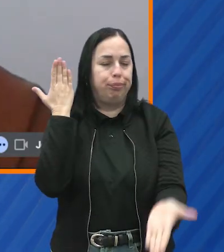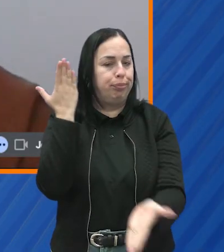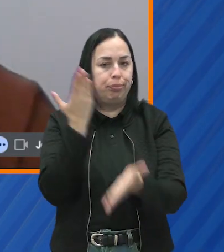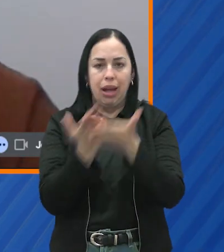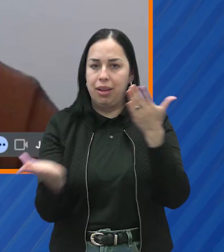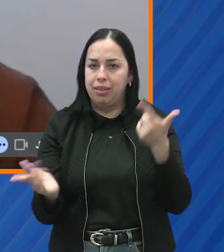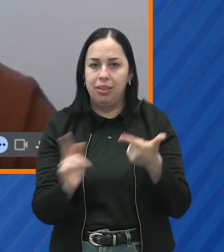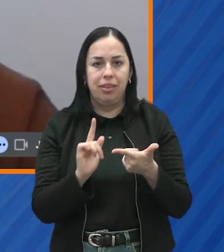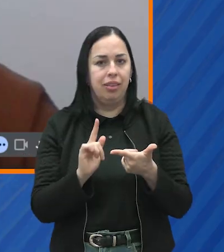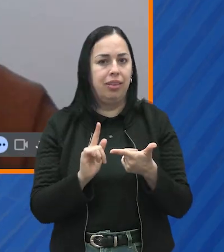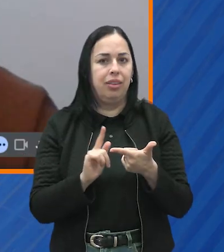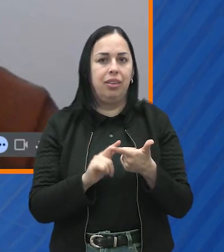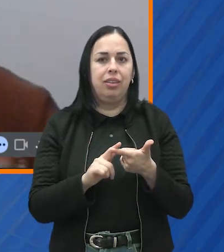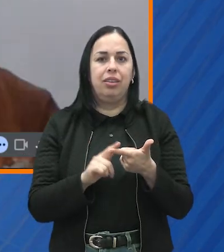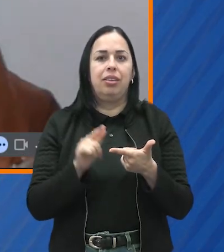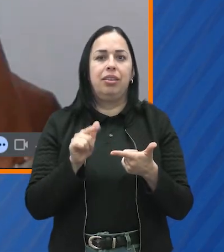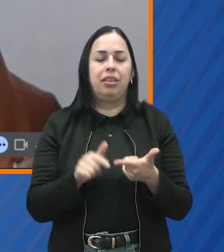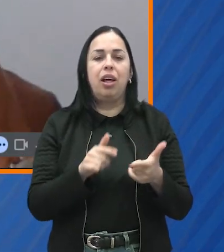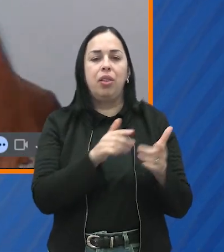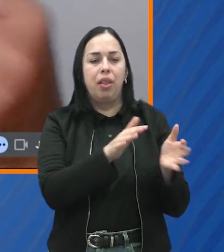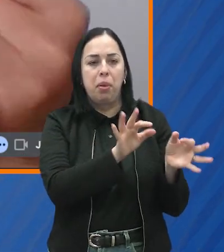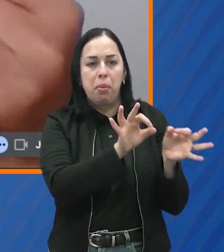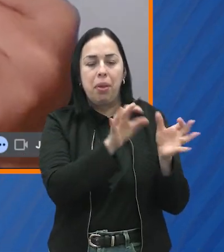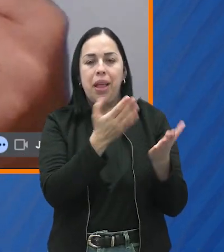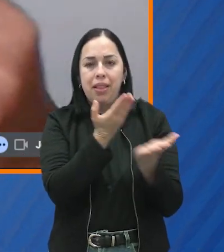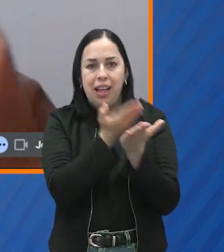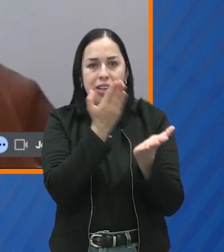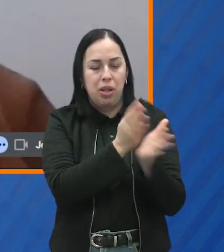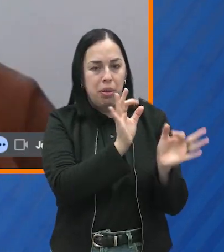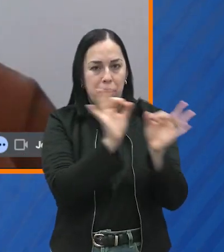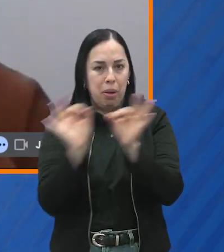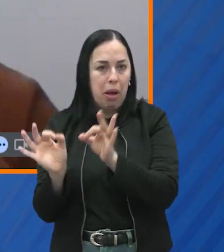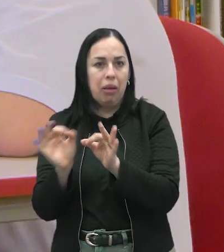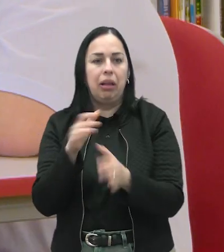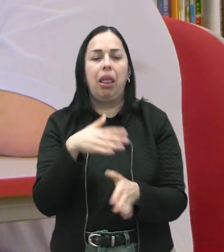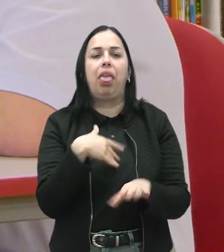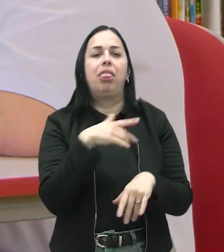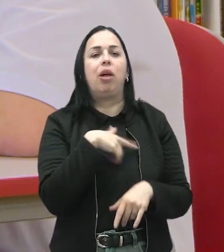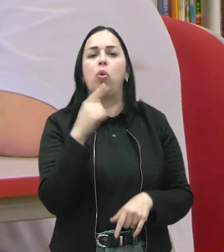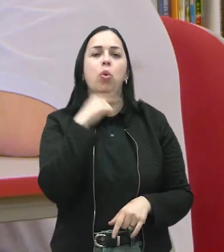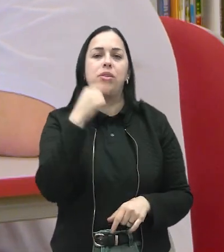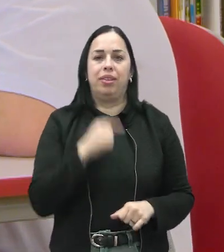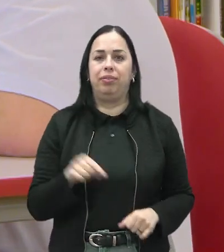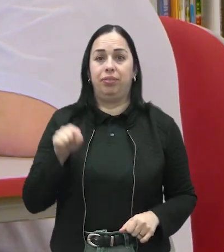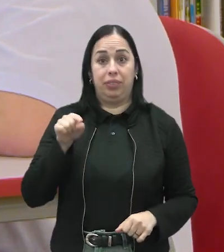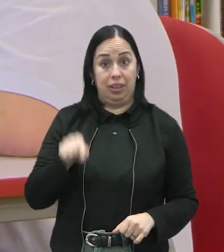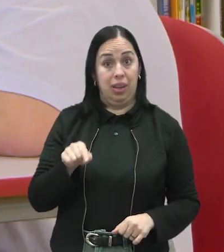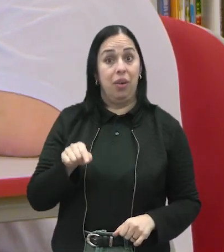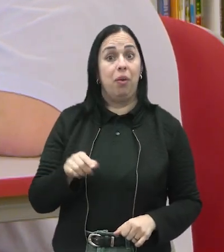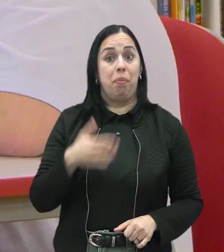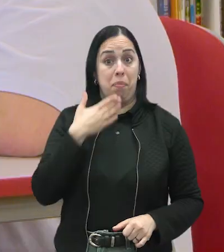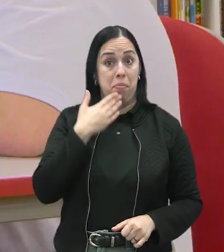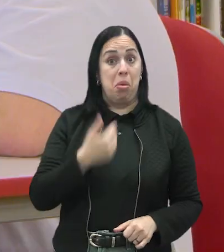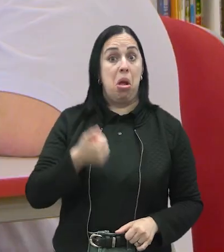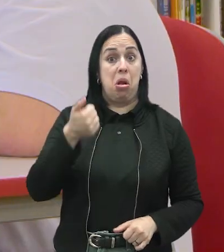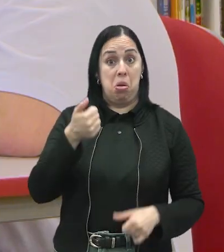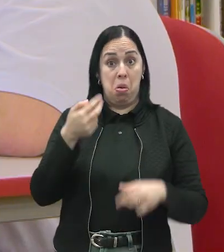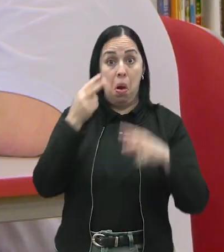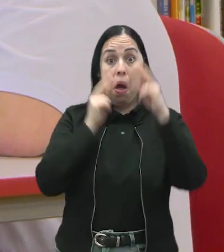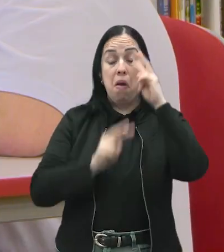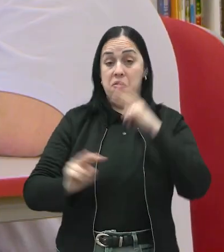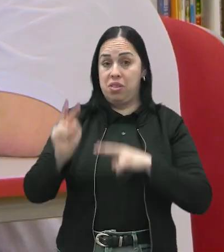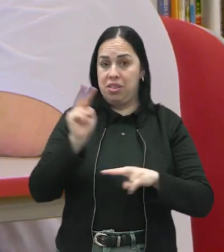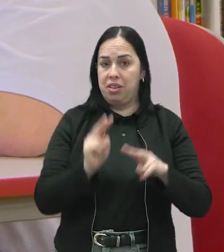muito fácil, que não consegue ficar atento do início ao final da aula. No caso do Rafa, a melhora na visão